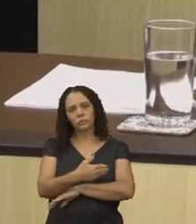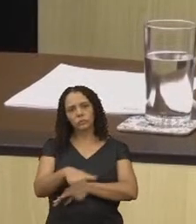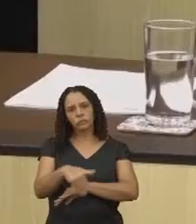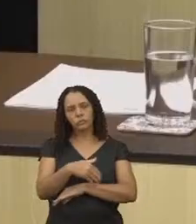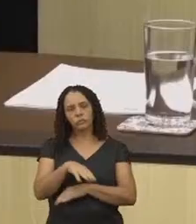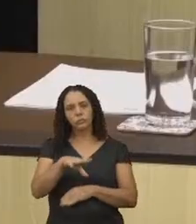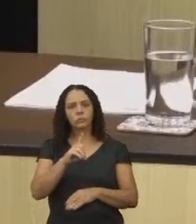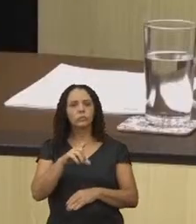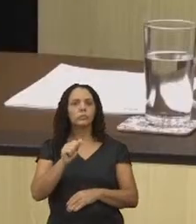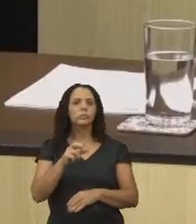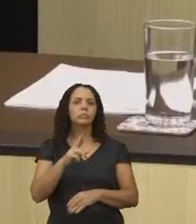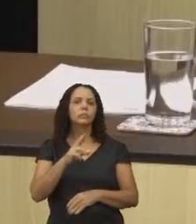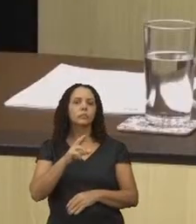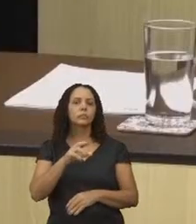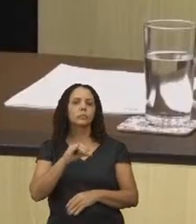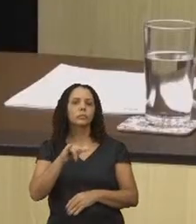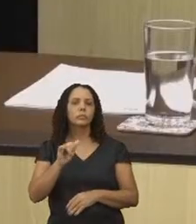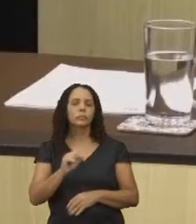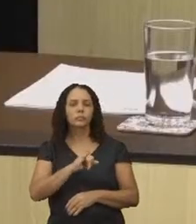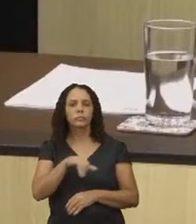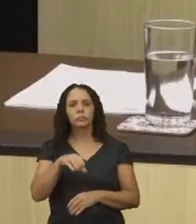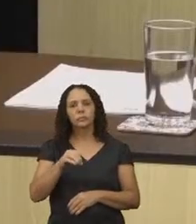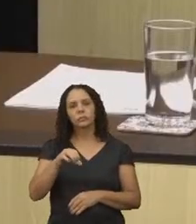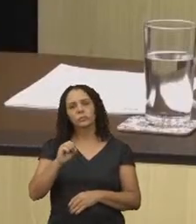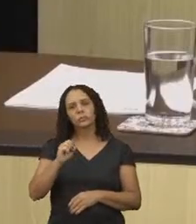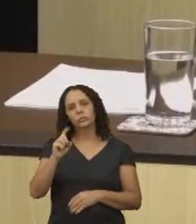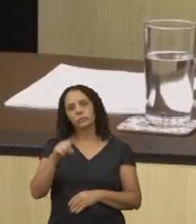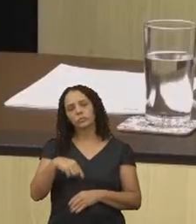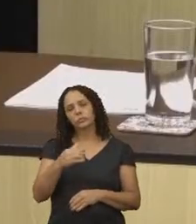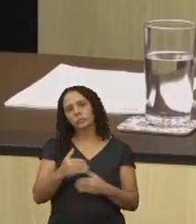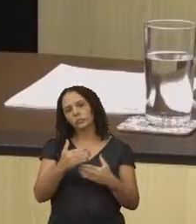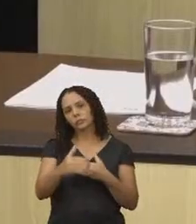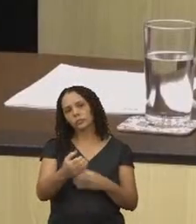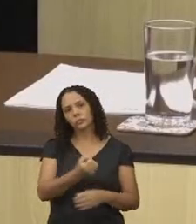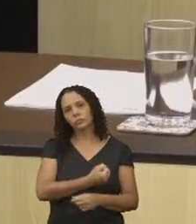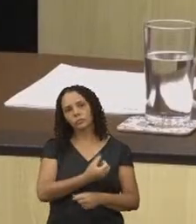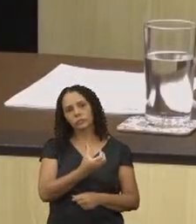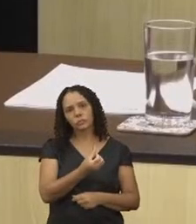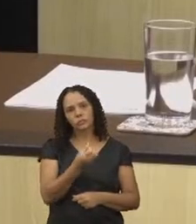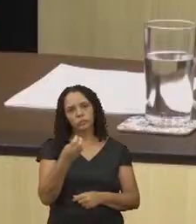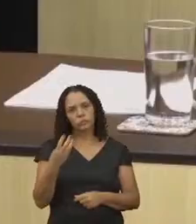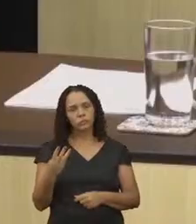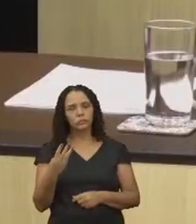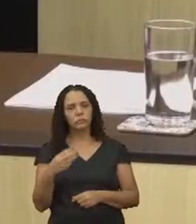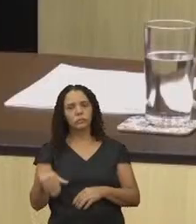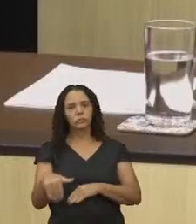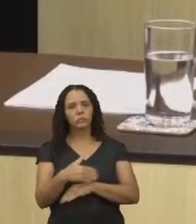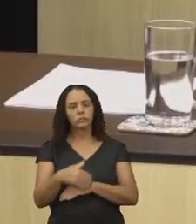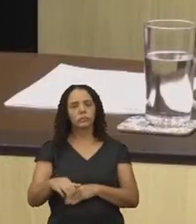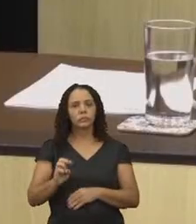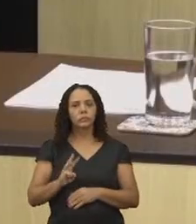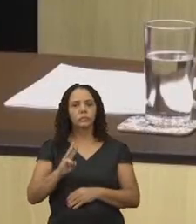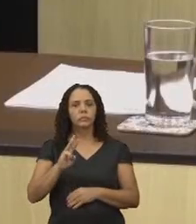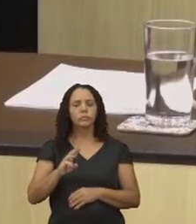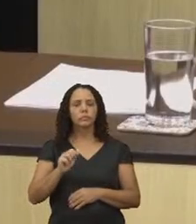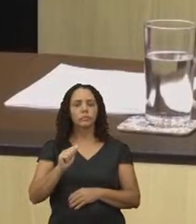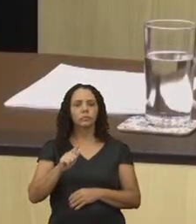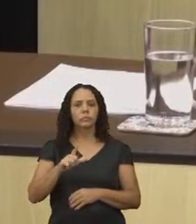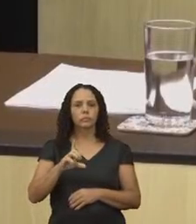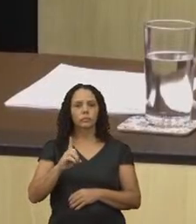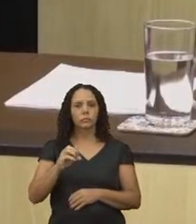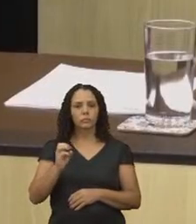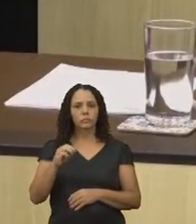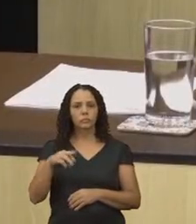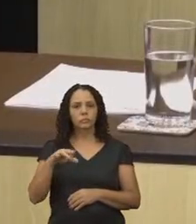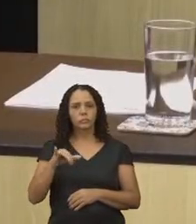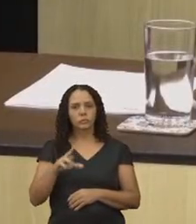rua Darcy José de Faria, em frente ao número 63, e na rua Valdomiro de Paula,